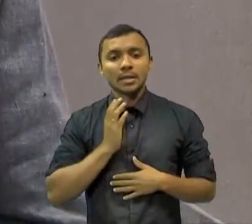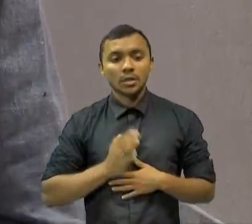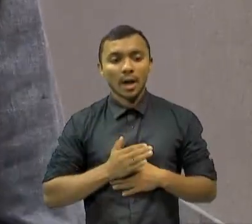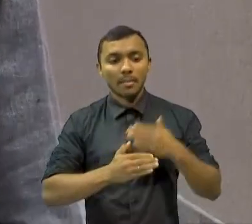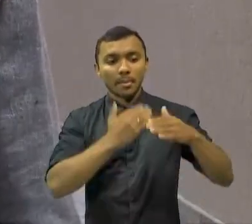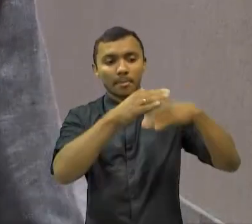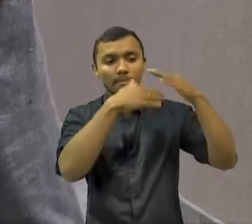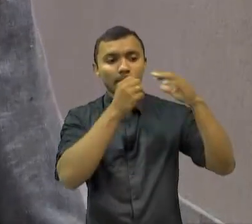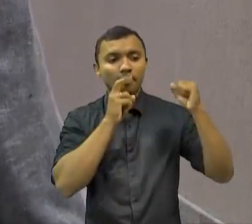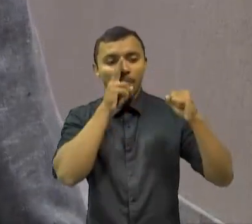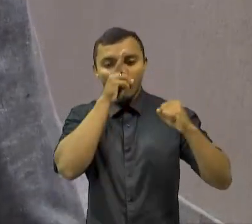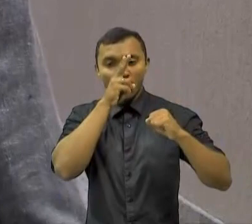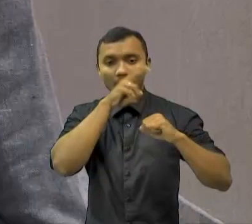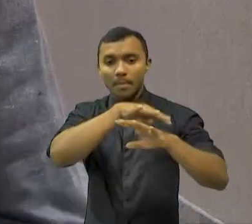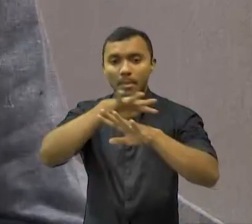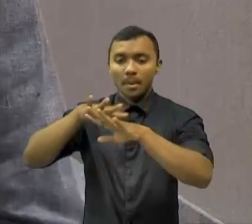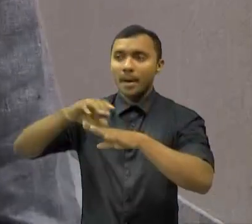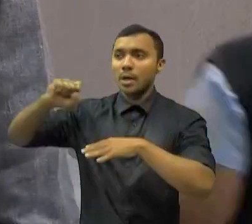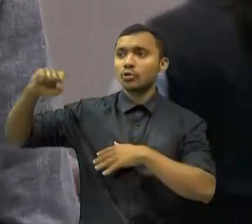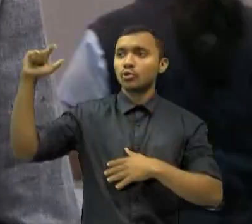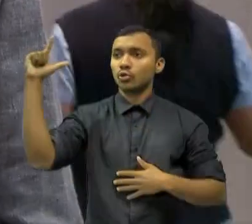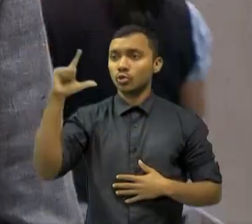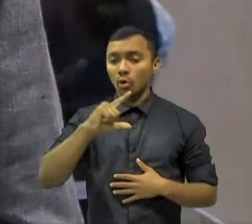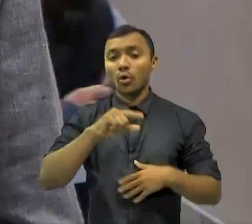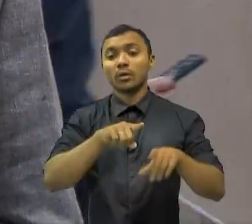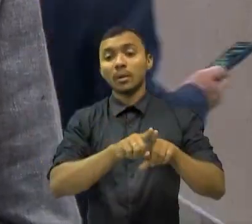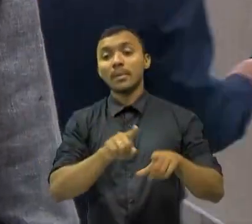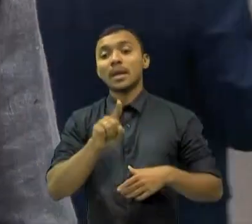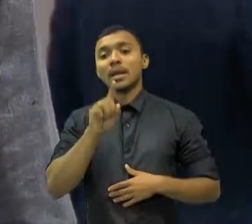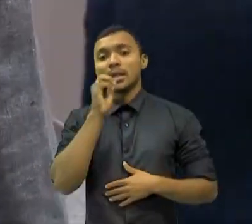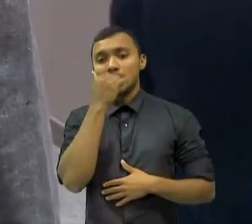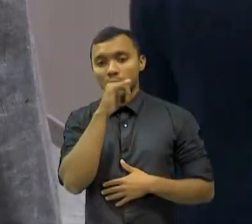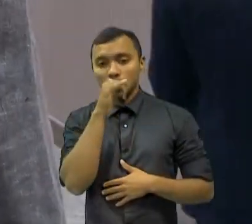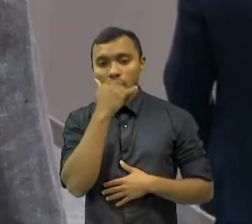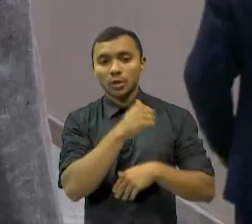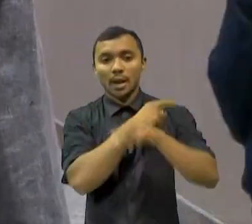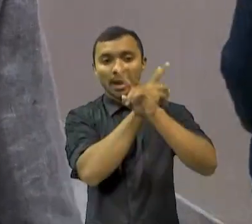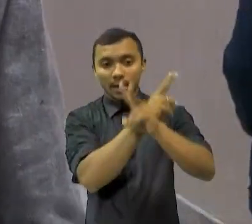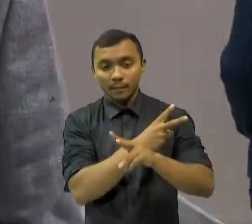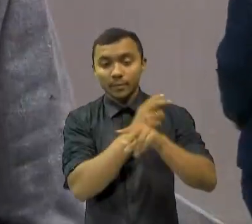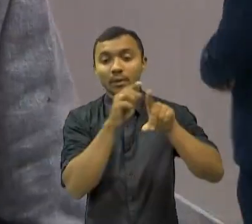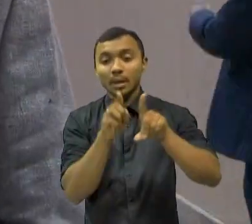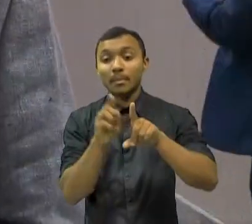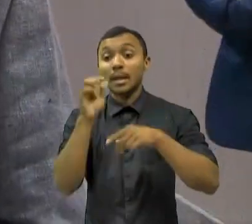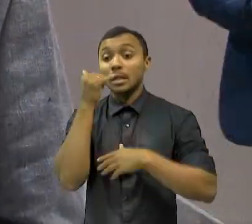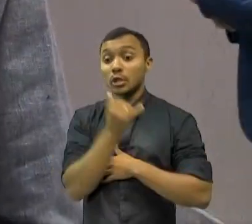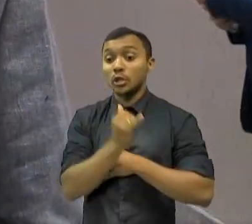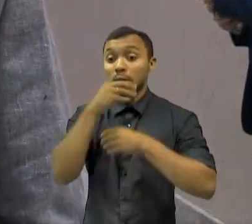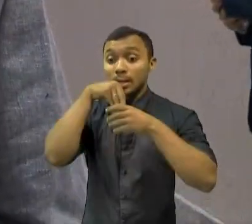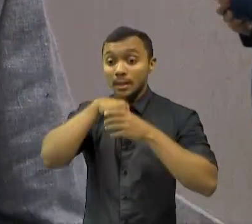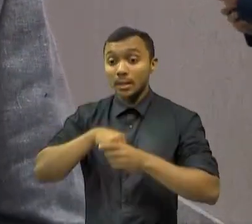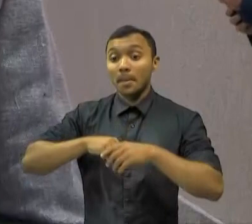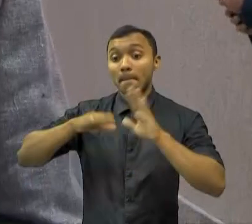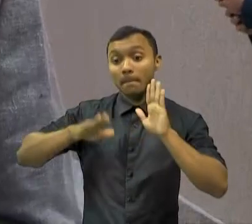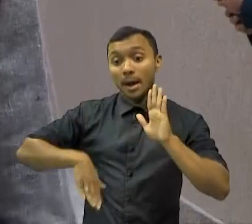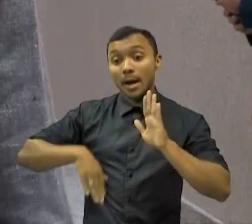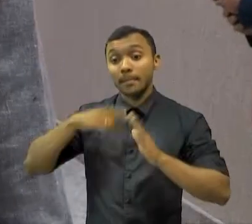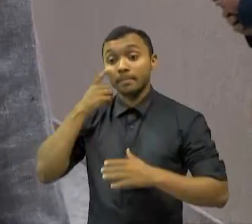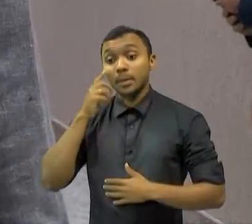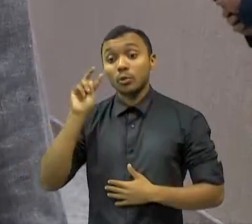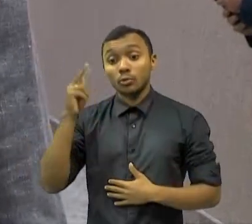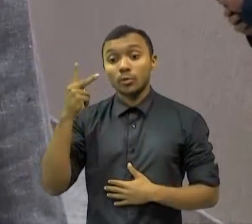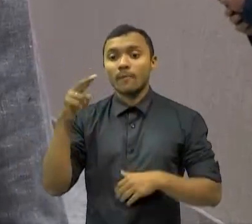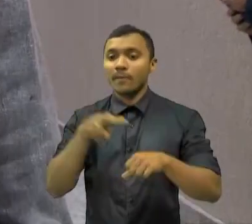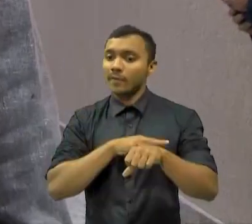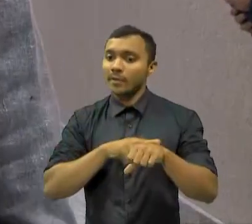energia solar fotovoltaica, da energia eólica onshore no estado. O hidrogênio verde precisará de muita